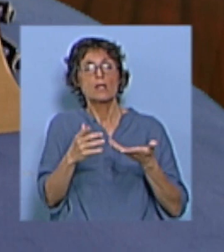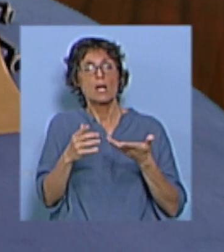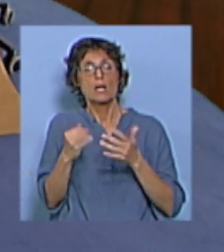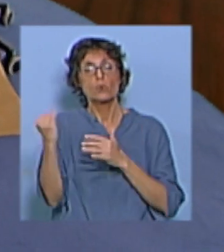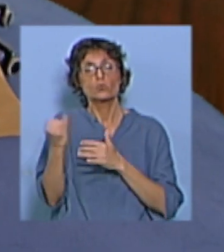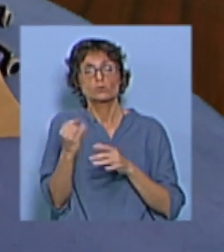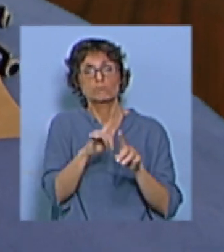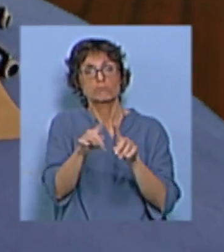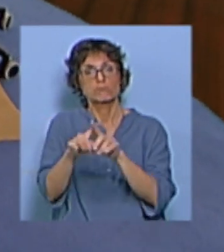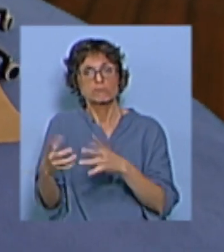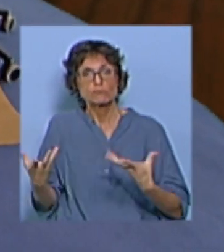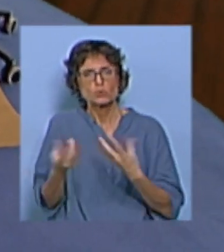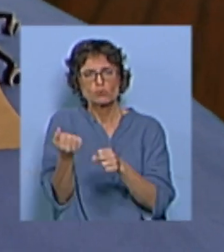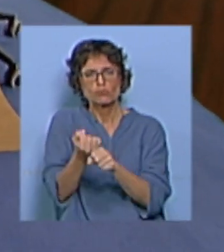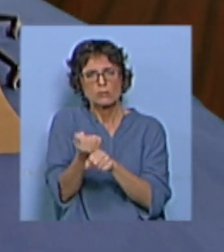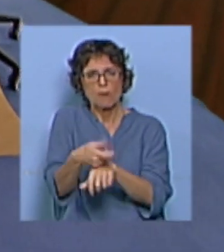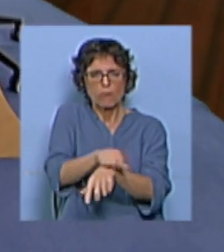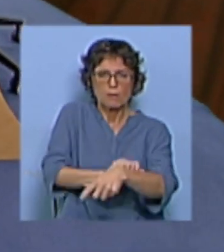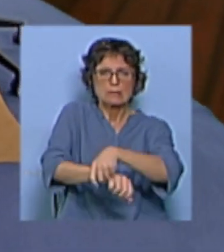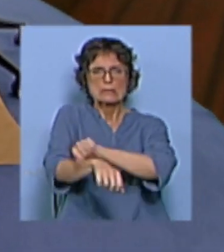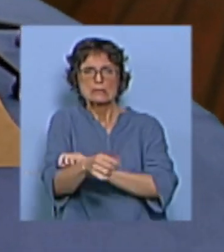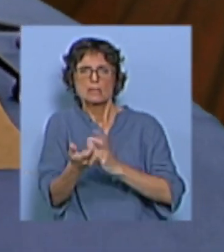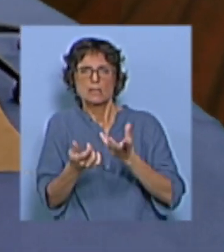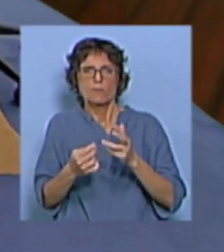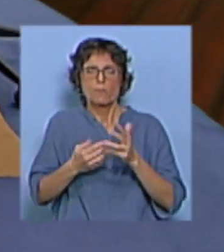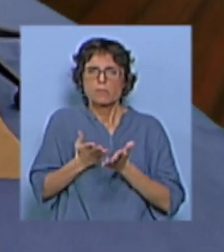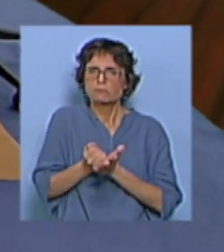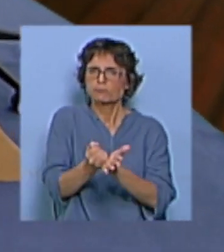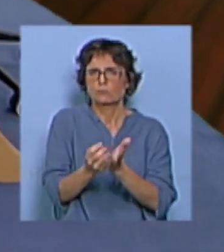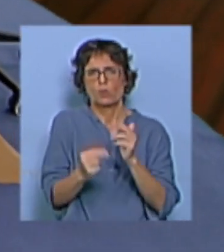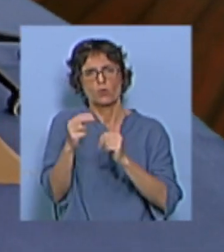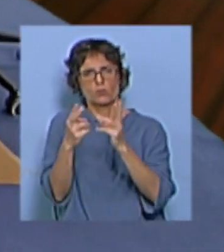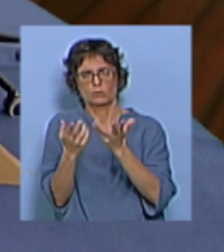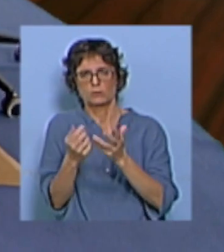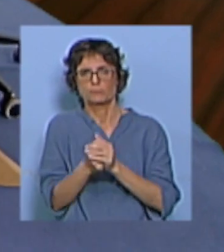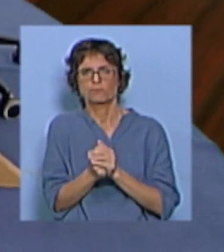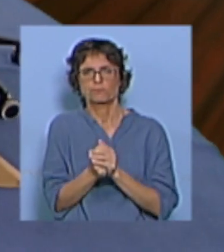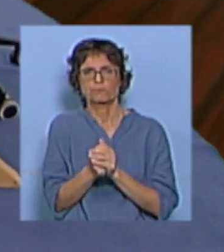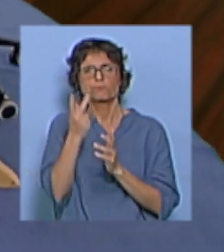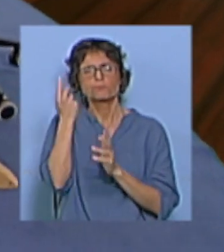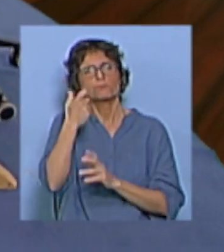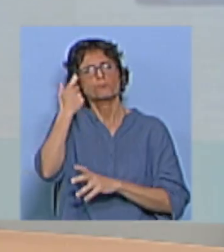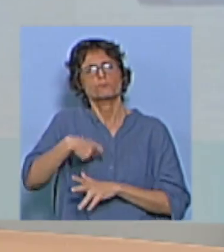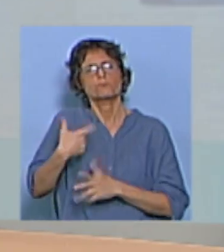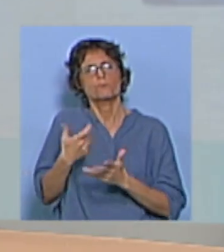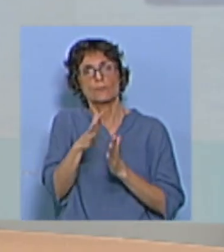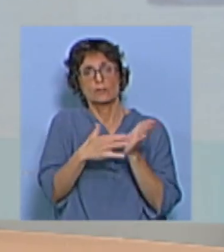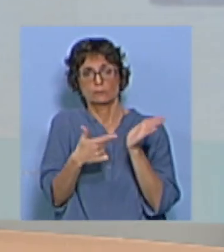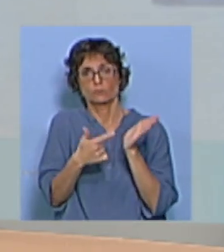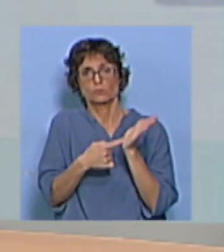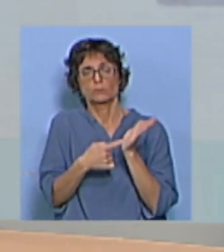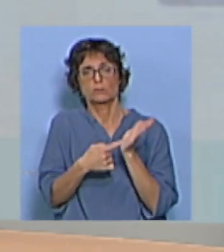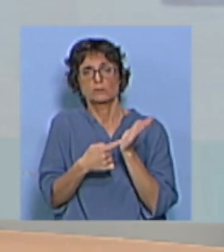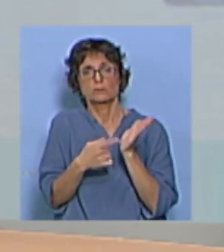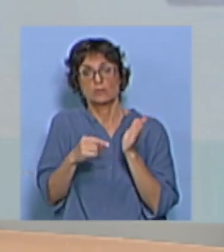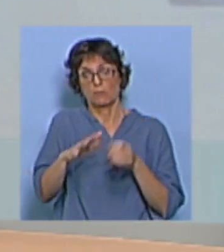pessoas para ajudar nessa reconstrução numa situação tão difícil que aí está. A vida humana adquire no documento e nesta